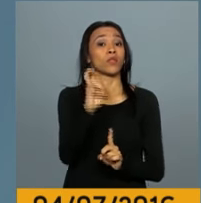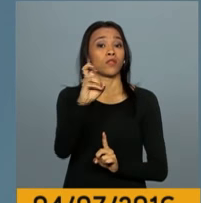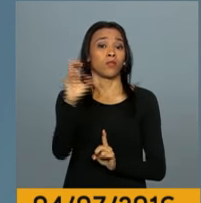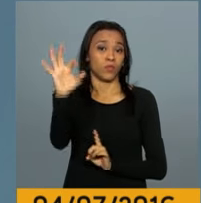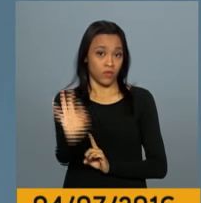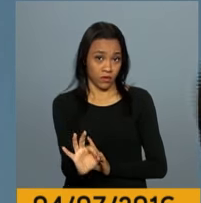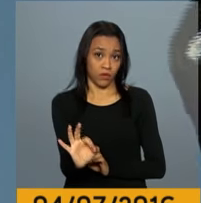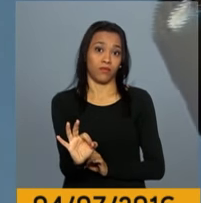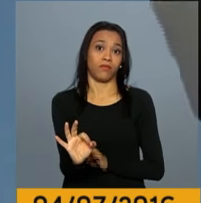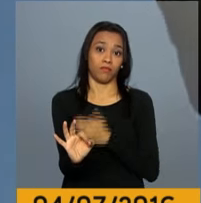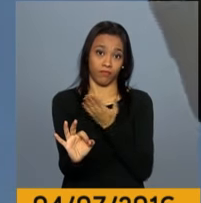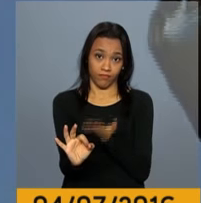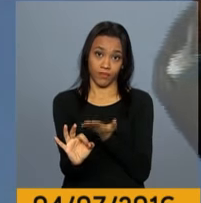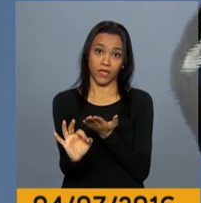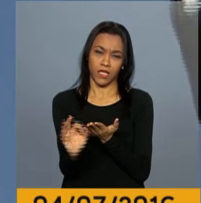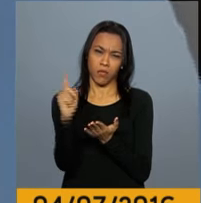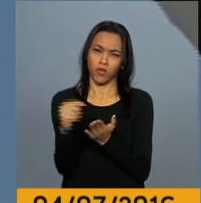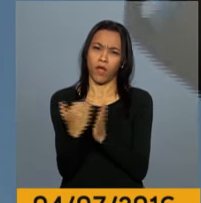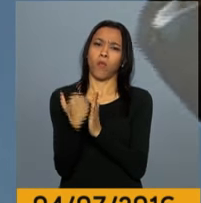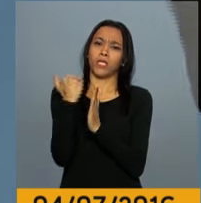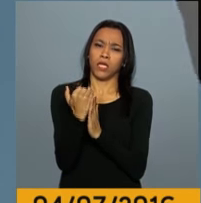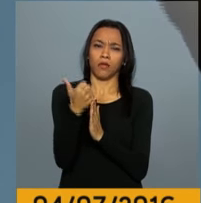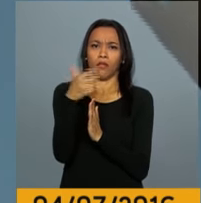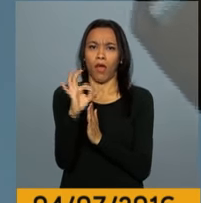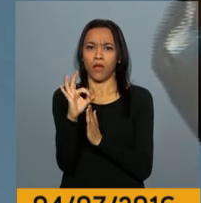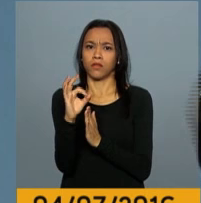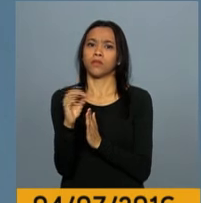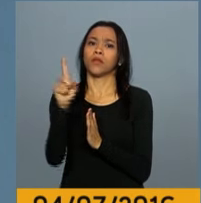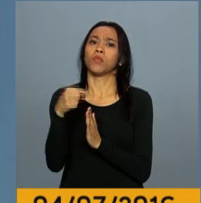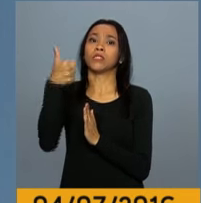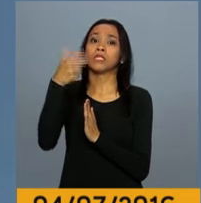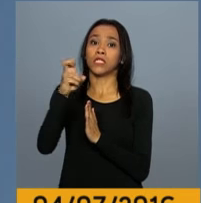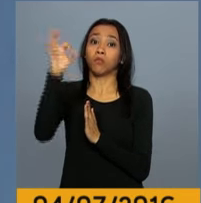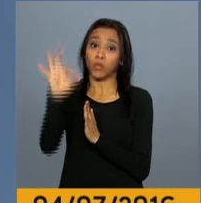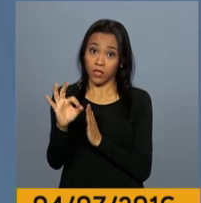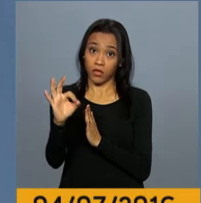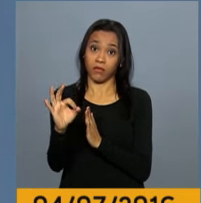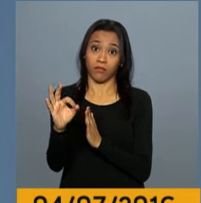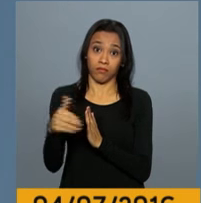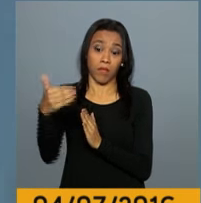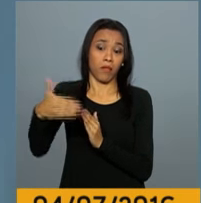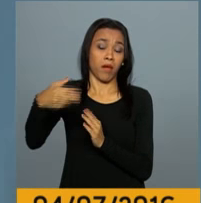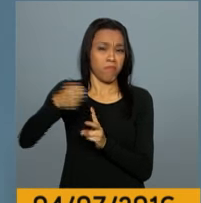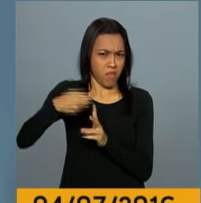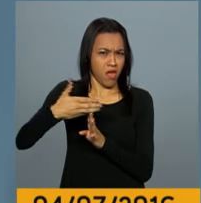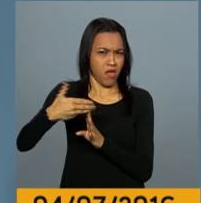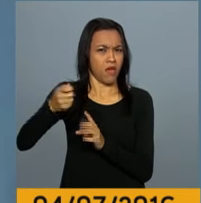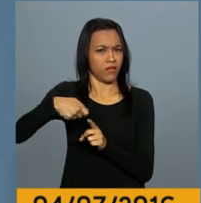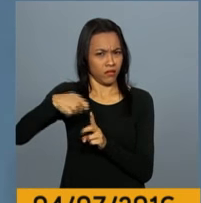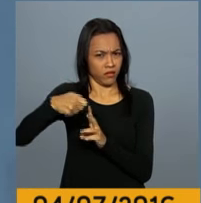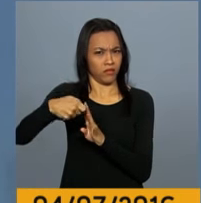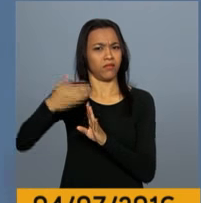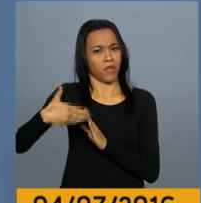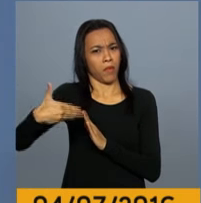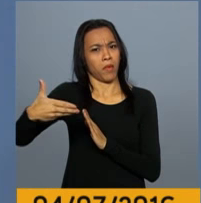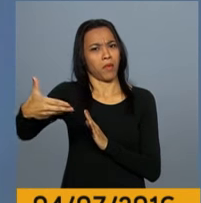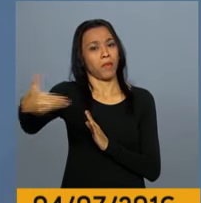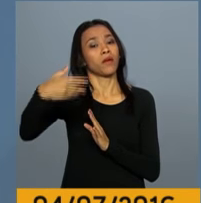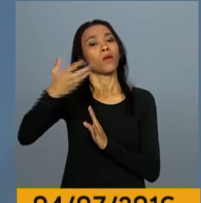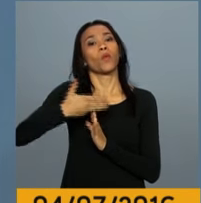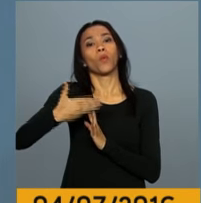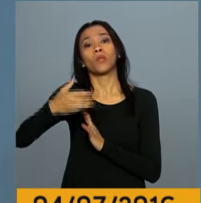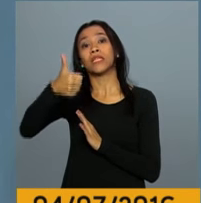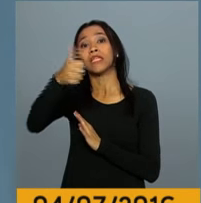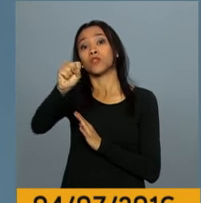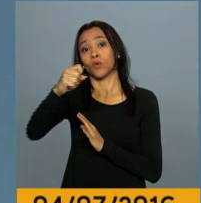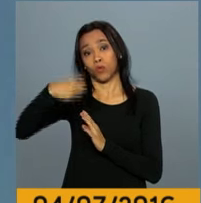5%, e assim, crescentemente, 10%, 15%, ao longo de muitos meses, ao longo, na verdade, de 18